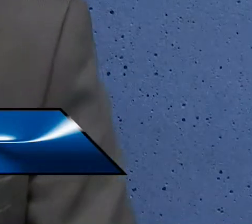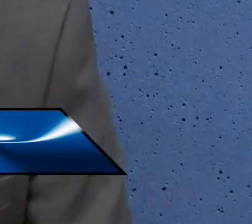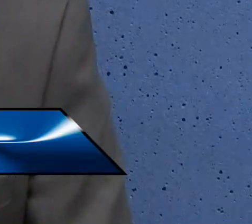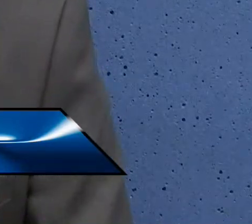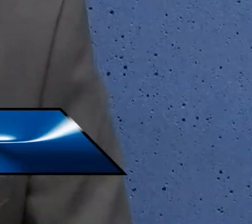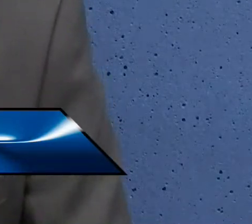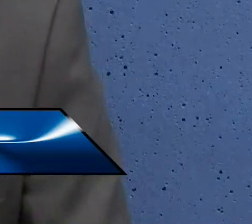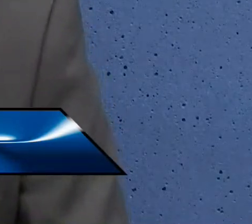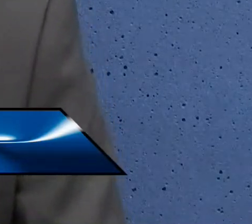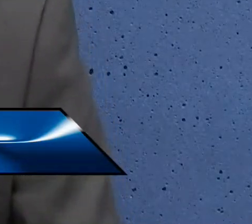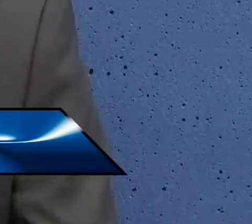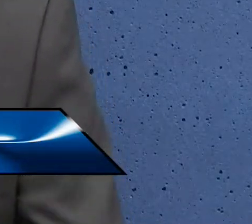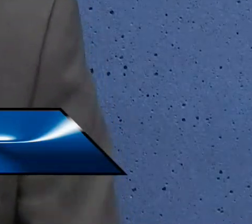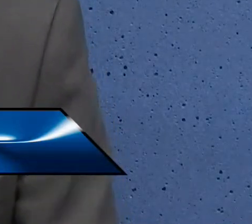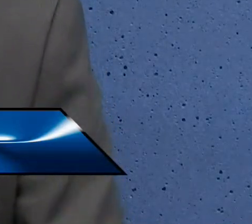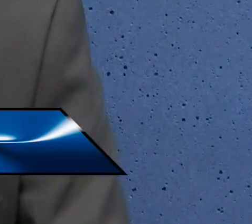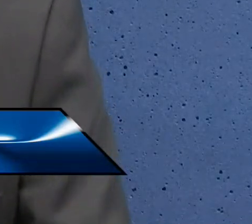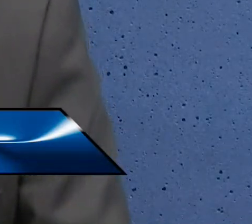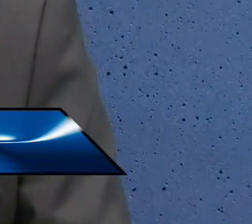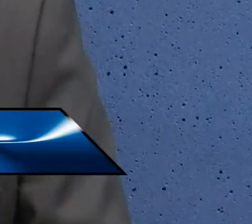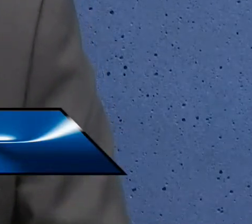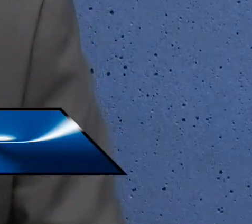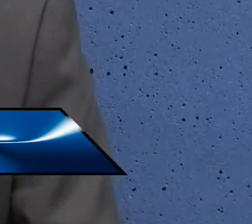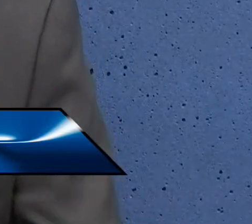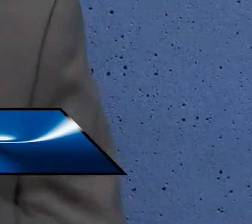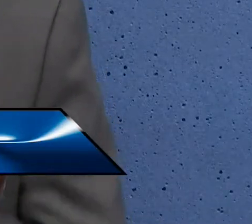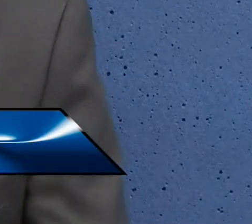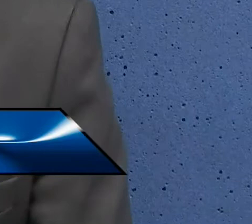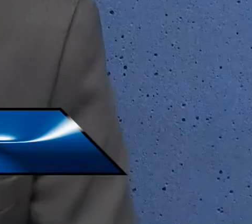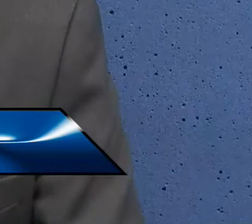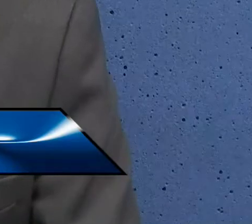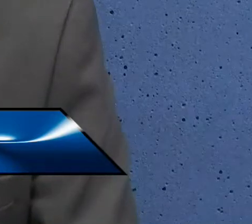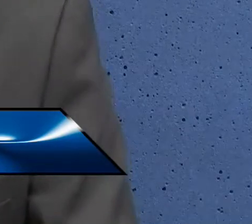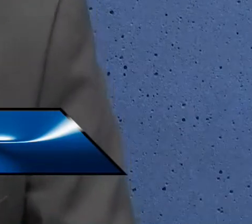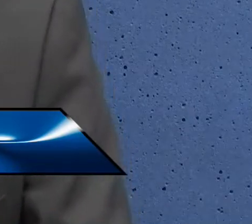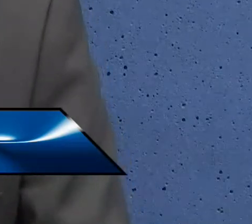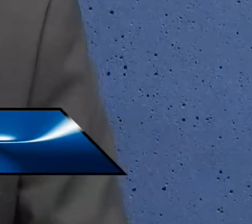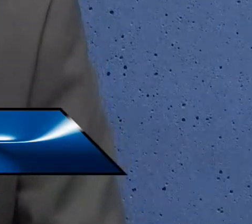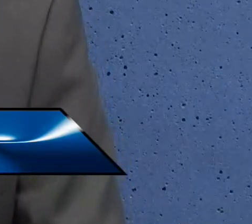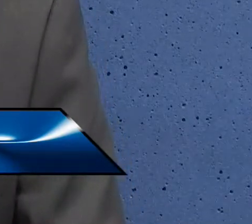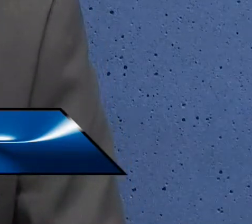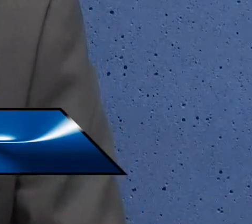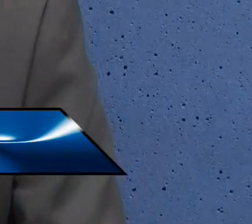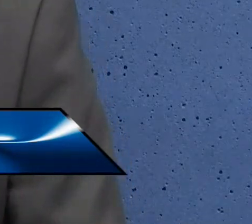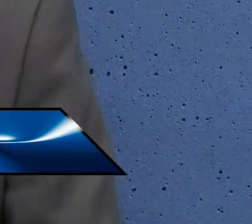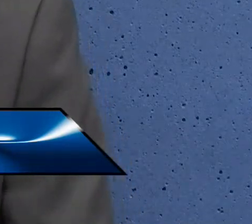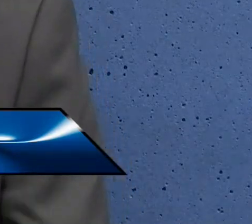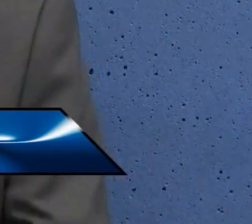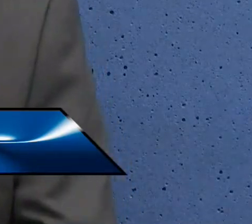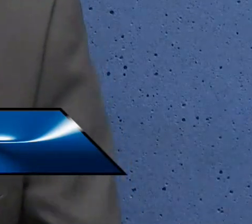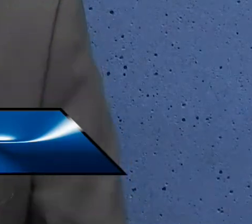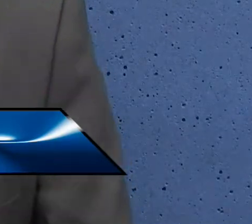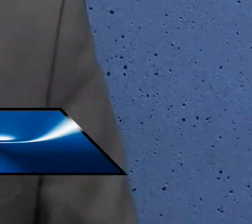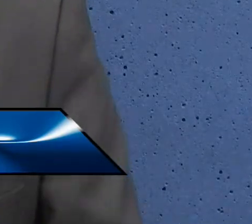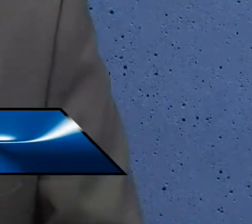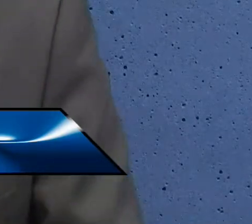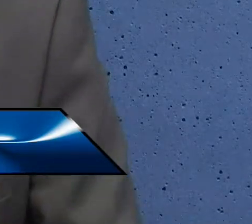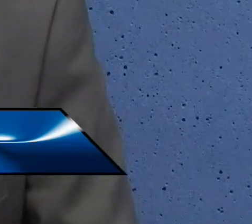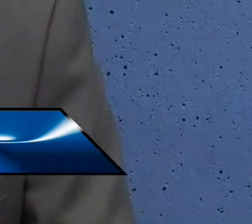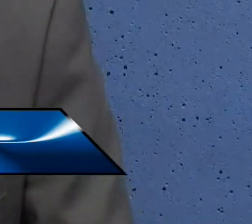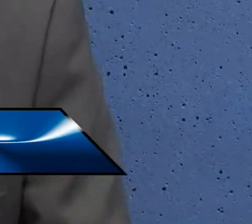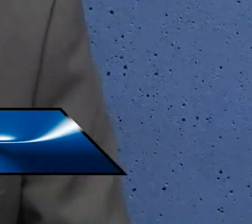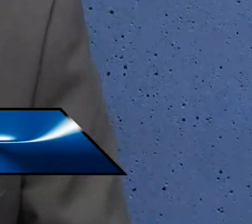prestigiar. Mas o acesso hoje a computador, a telefone é muito mais fácil e a pessoa consegue, quando